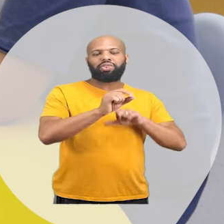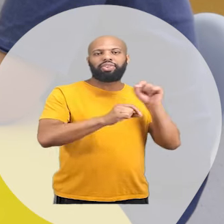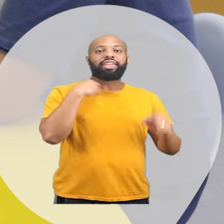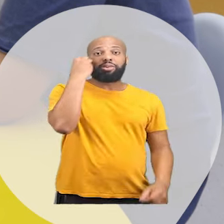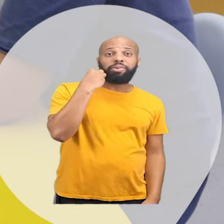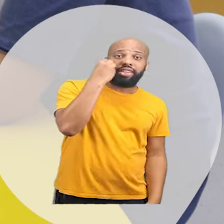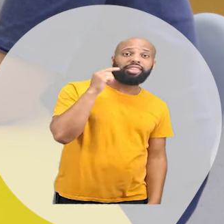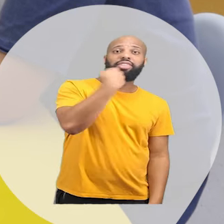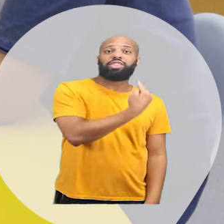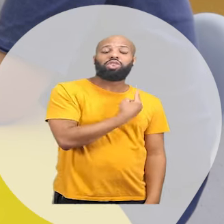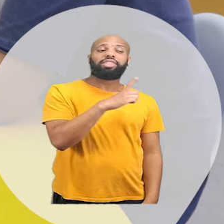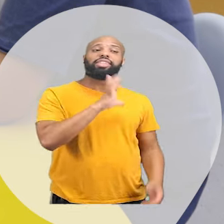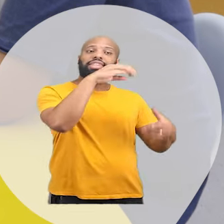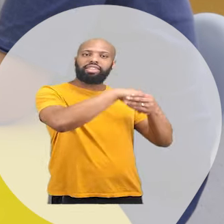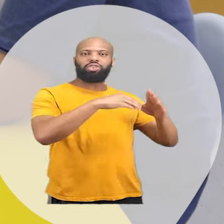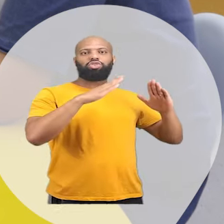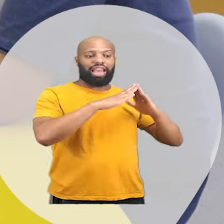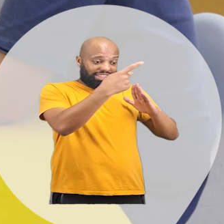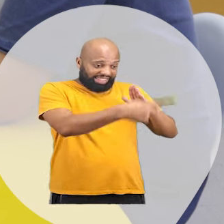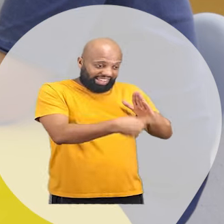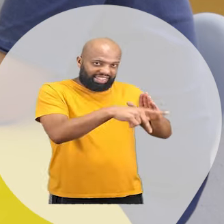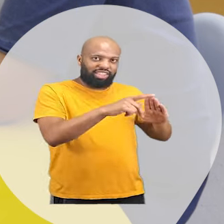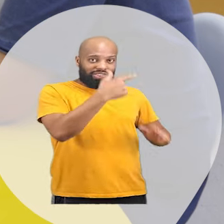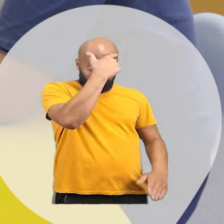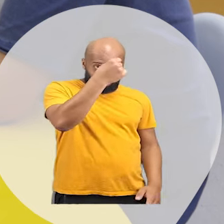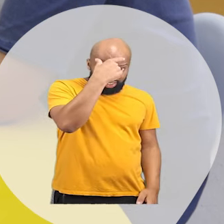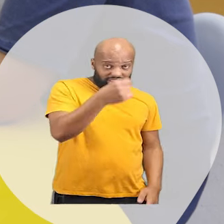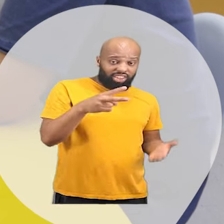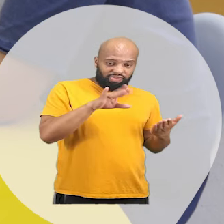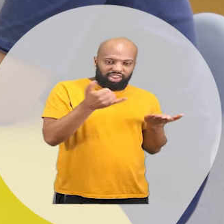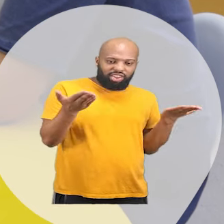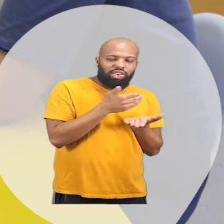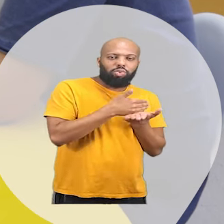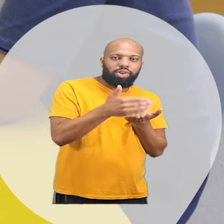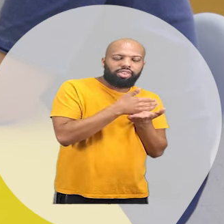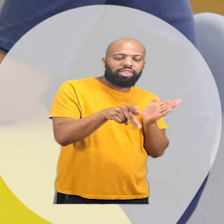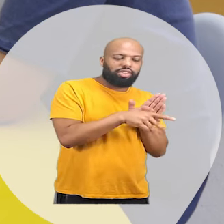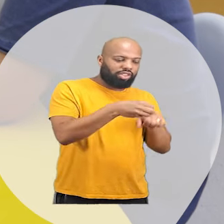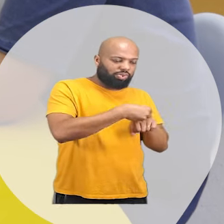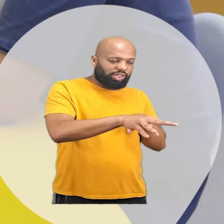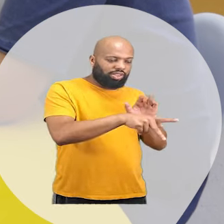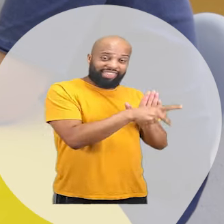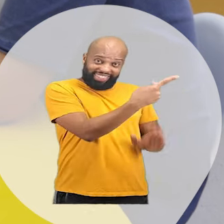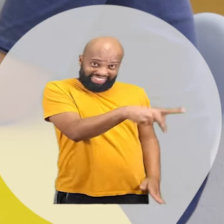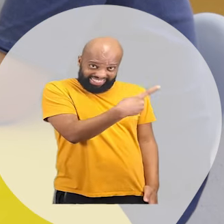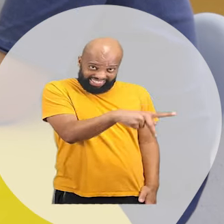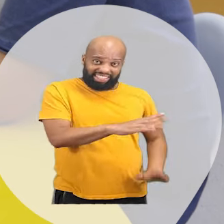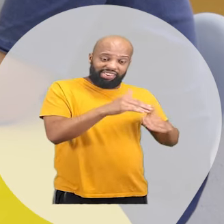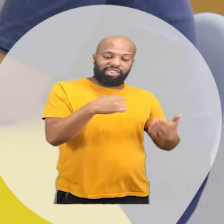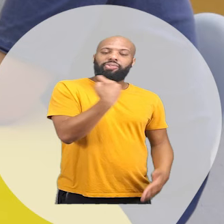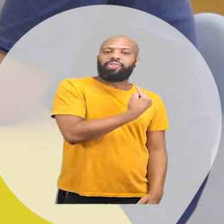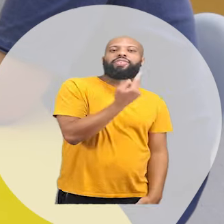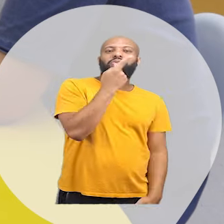essa experiências que a gente tem dentro de casa enquanto Universidade Então nós vamos começar com uma recomendação da casa